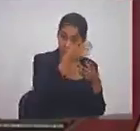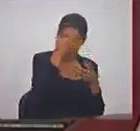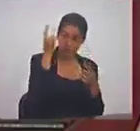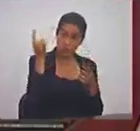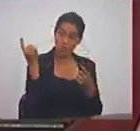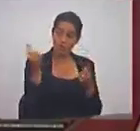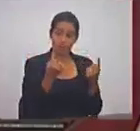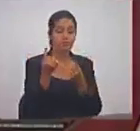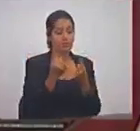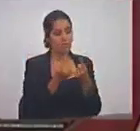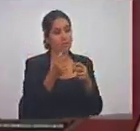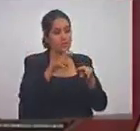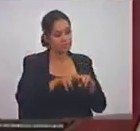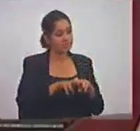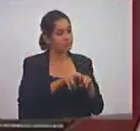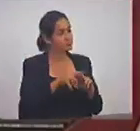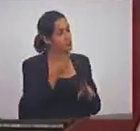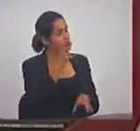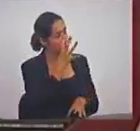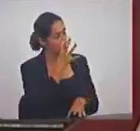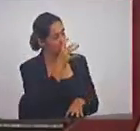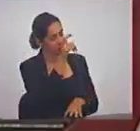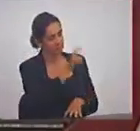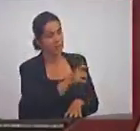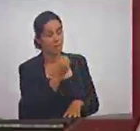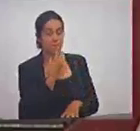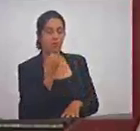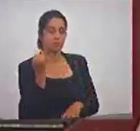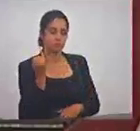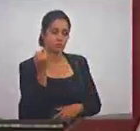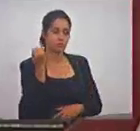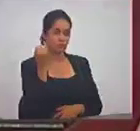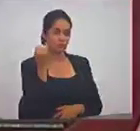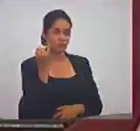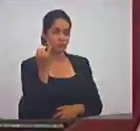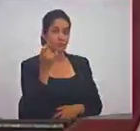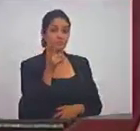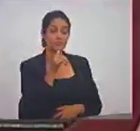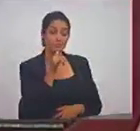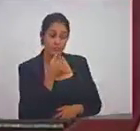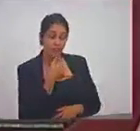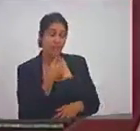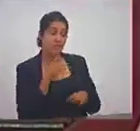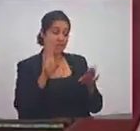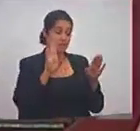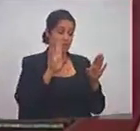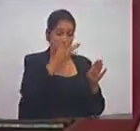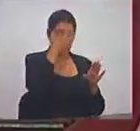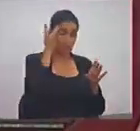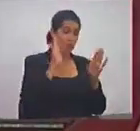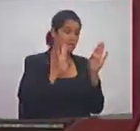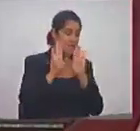eu já falei nessa tribuna, repito, que infelizmente tem gente que usa a rede social não como